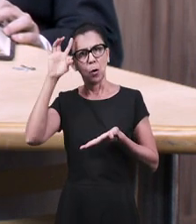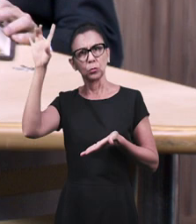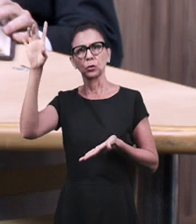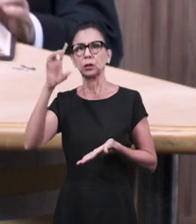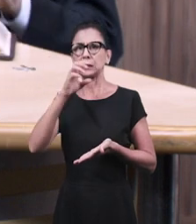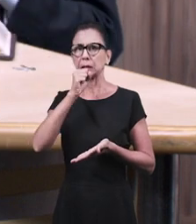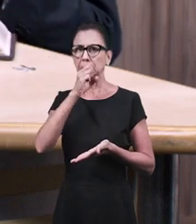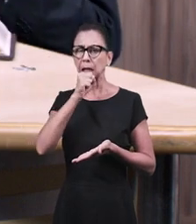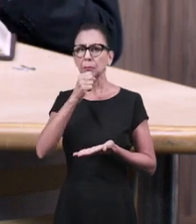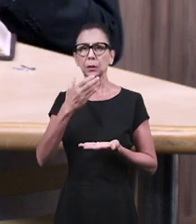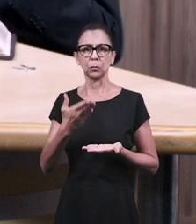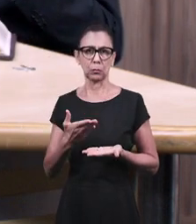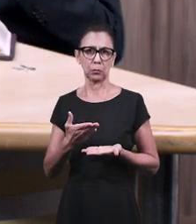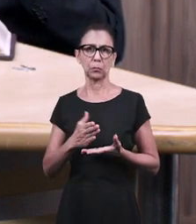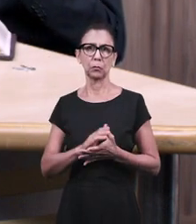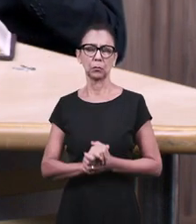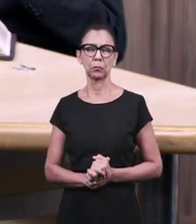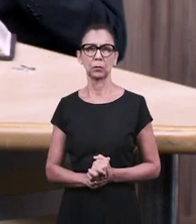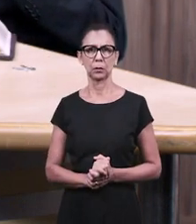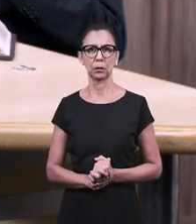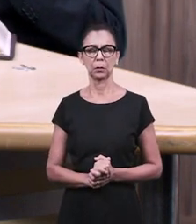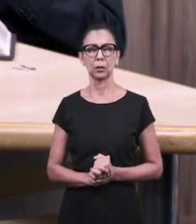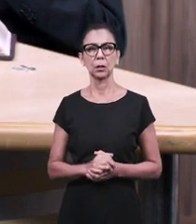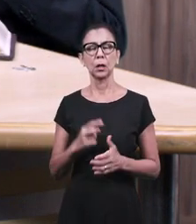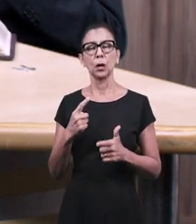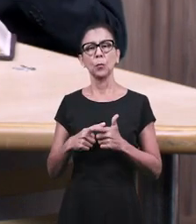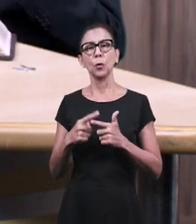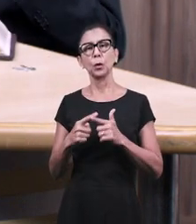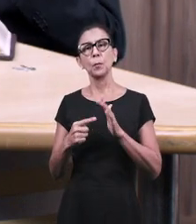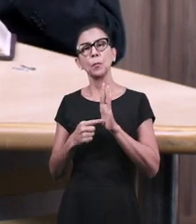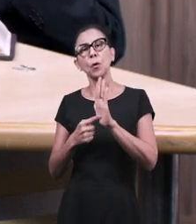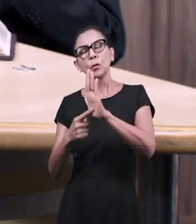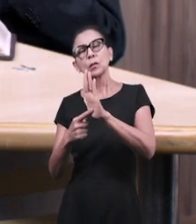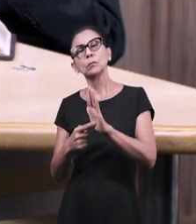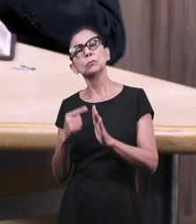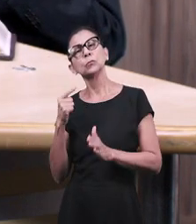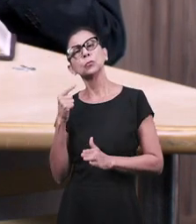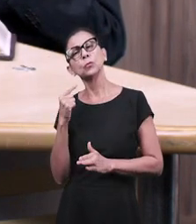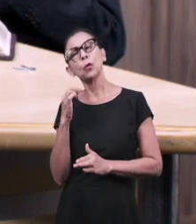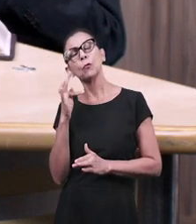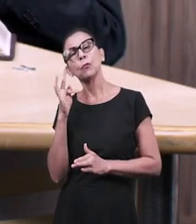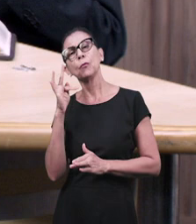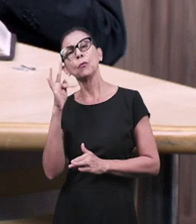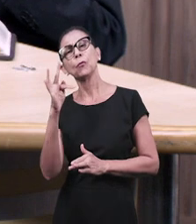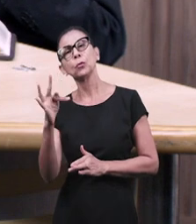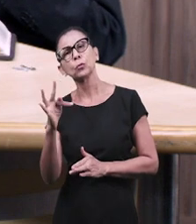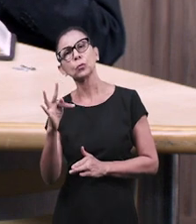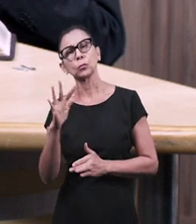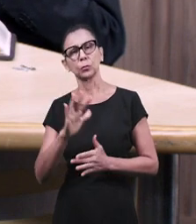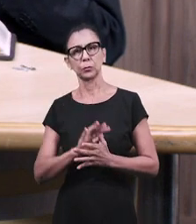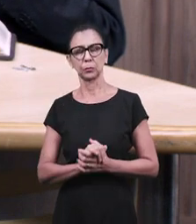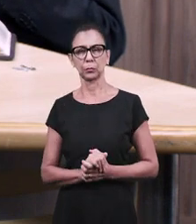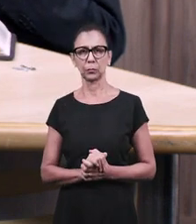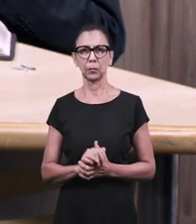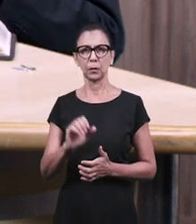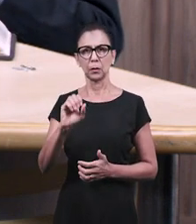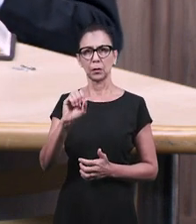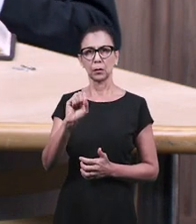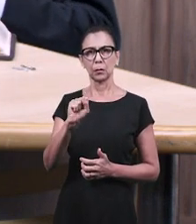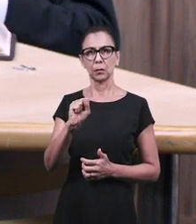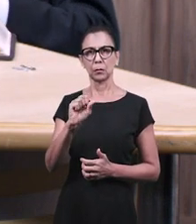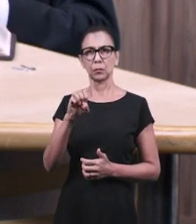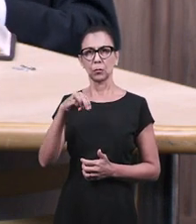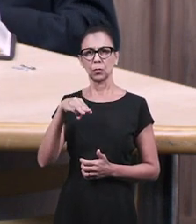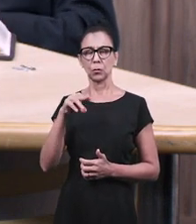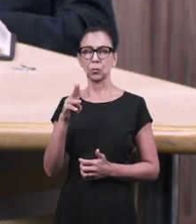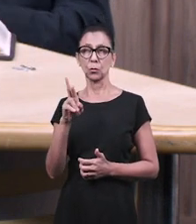coisas futuras. O que são sombras? É importante saber o que é isso. É uma figura, porque o